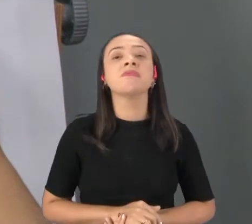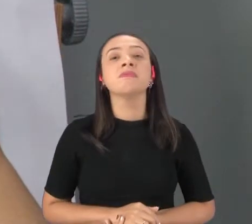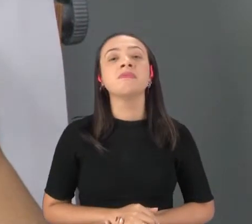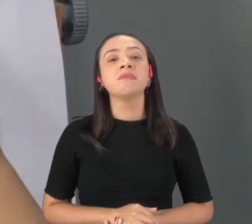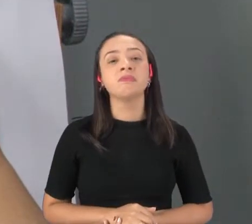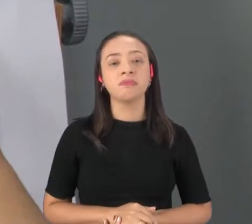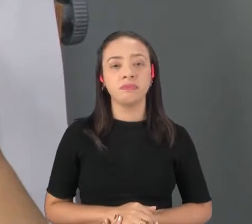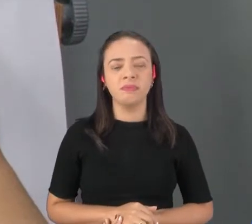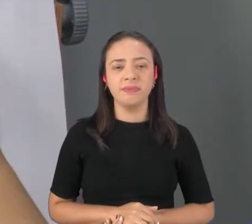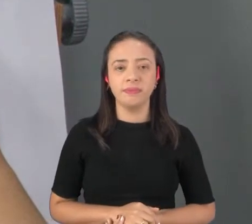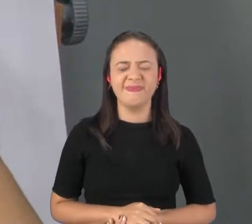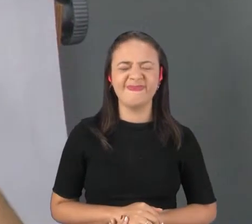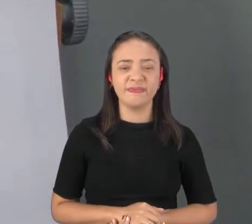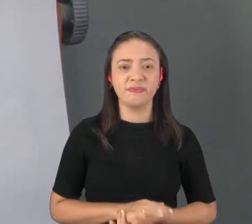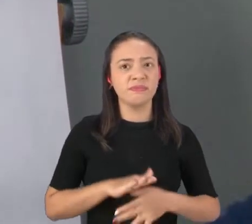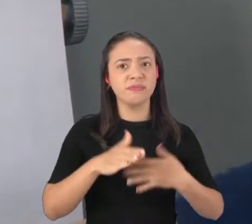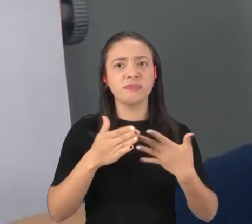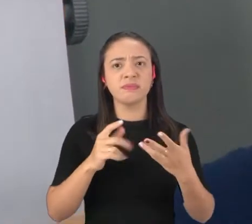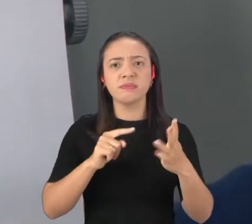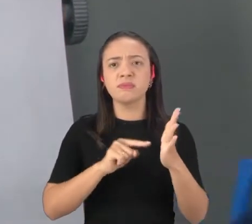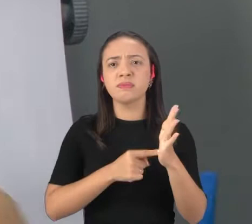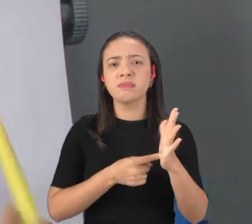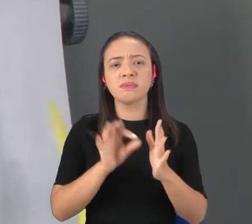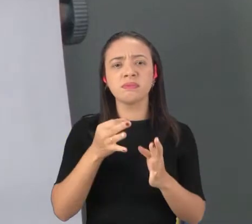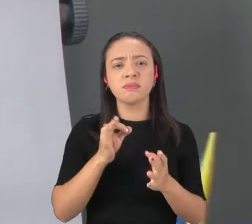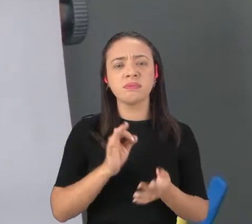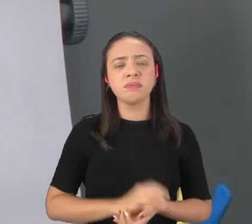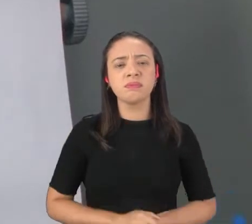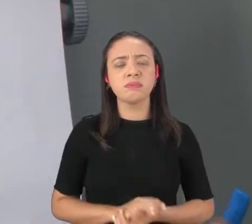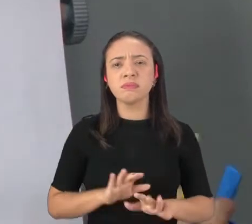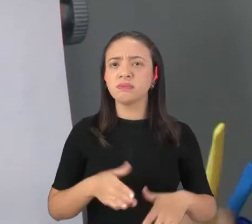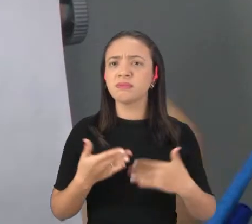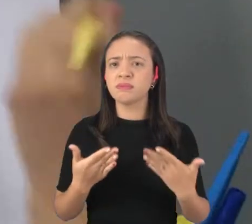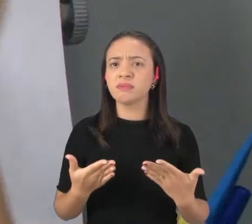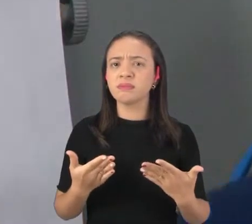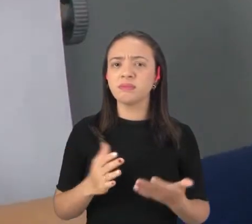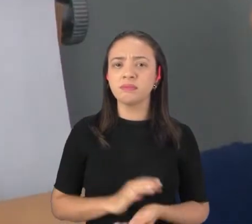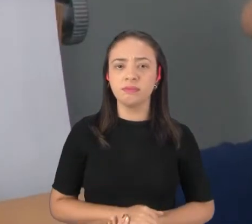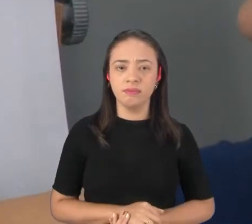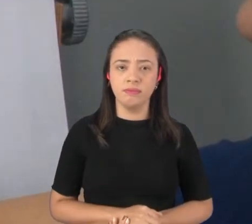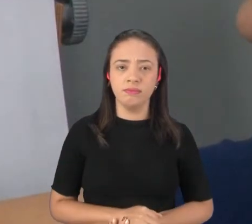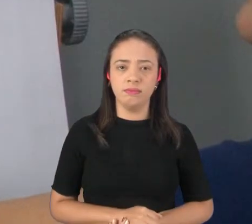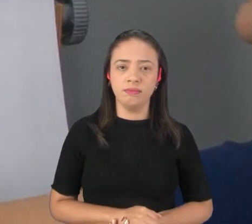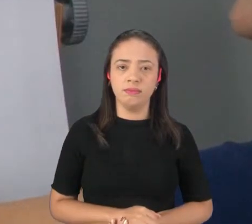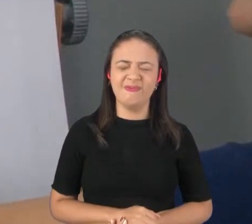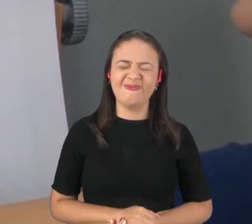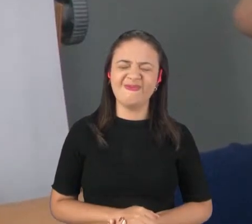ok? Qual é o sinal que eu vou usar aqui? Que dia lindo. Sinal de